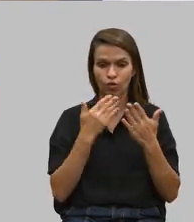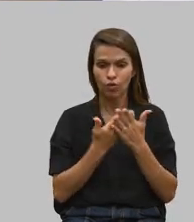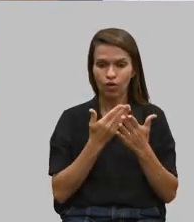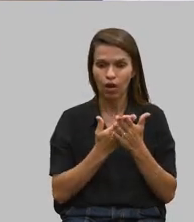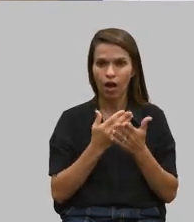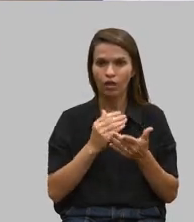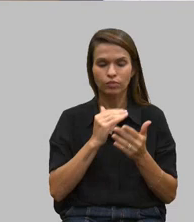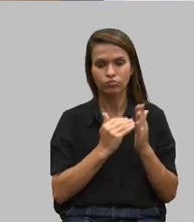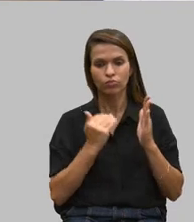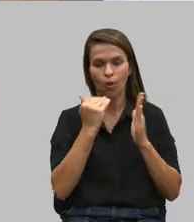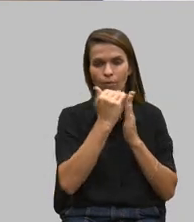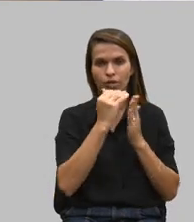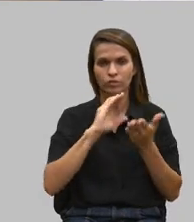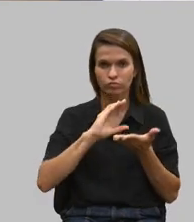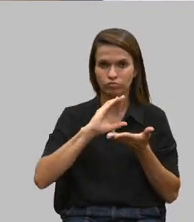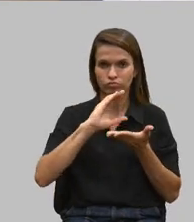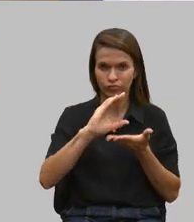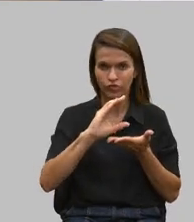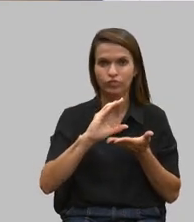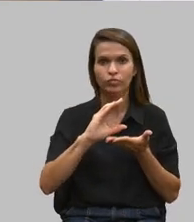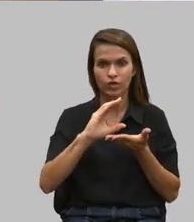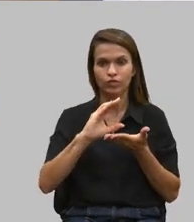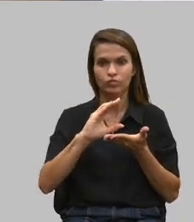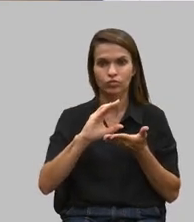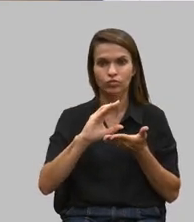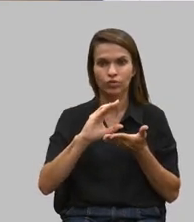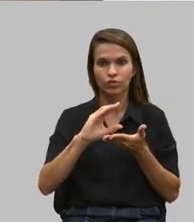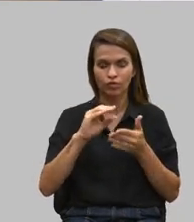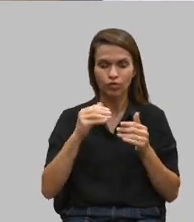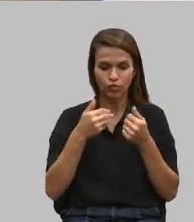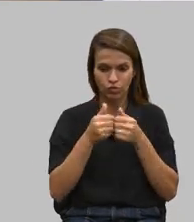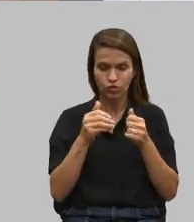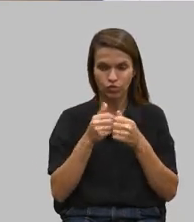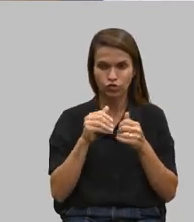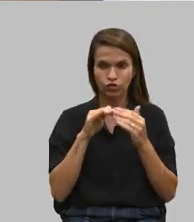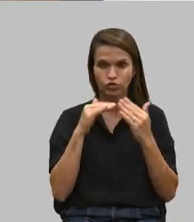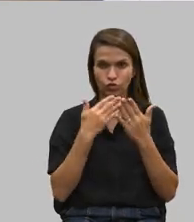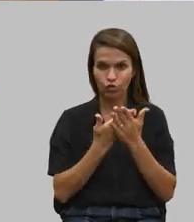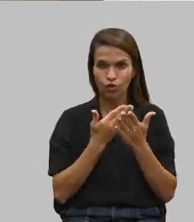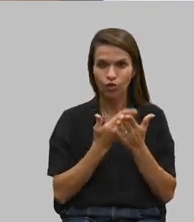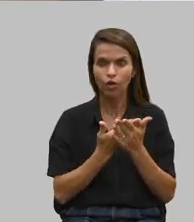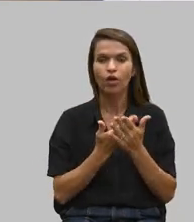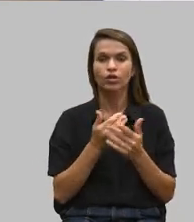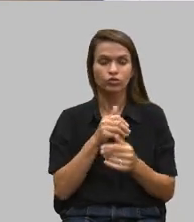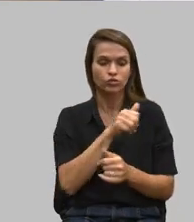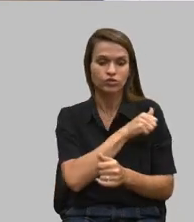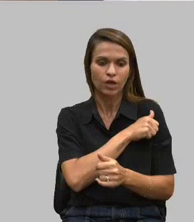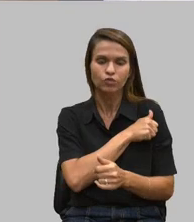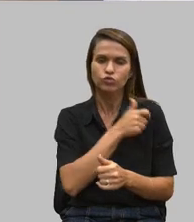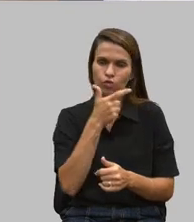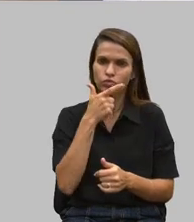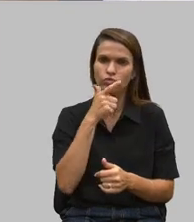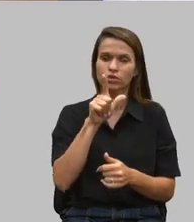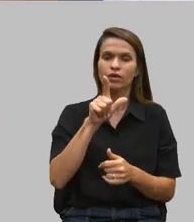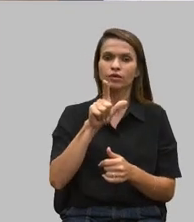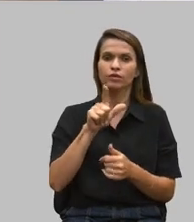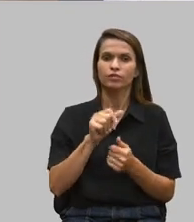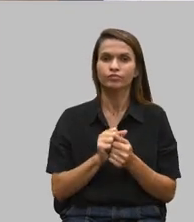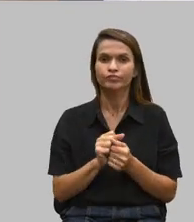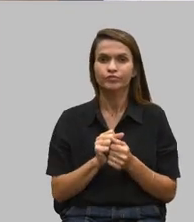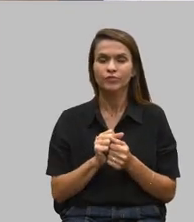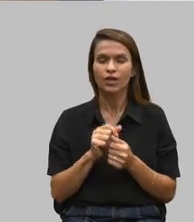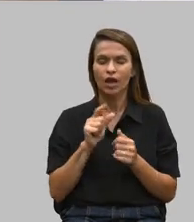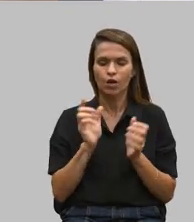transporte escolar um recurso que chega na ponta que atende os nossos estudantes então Esse regime de colaboração que